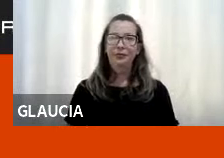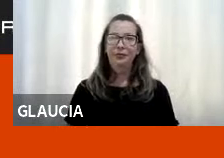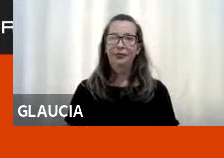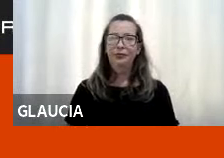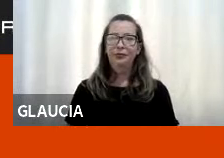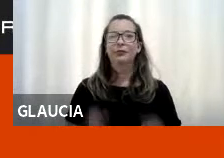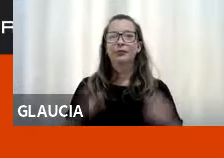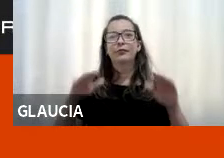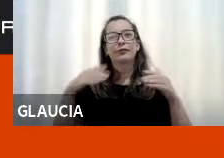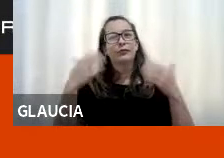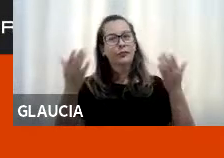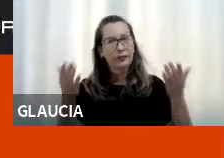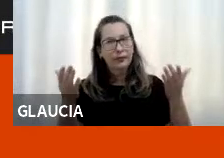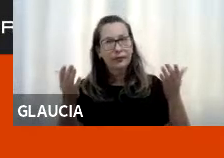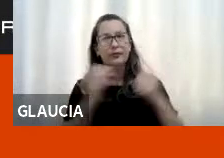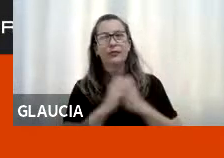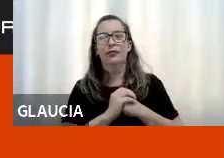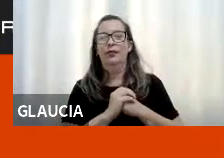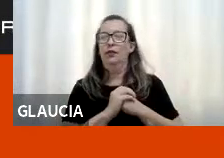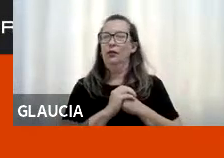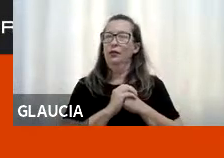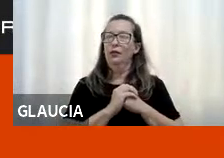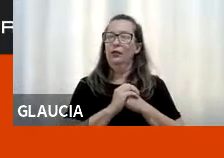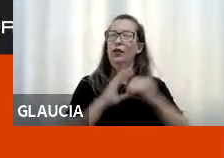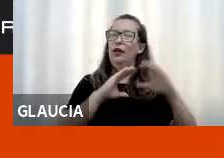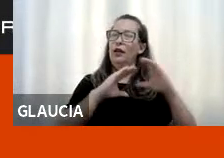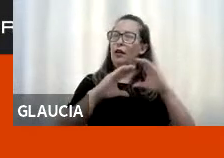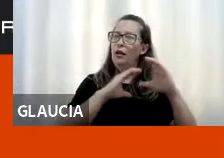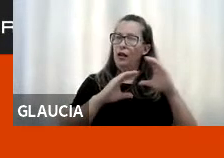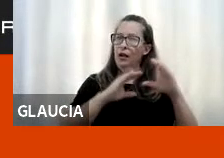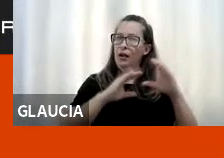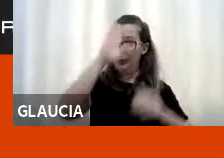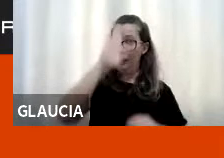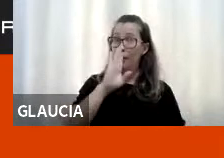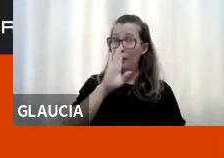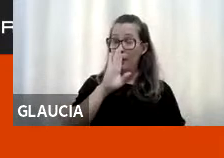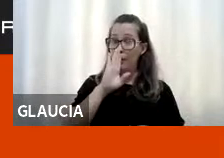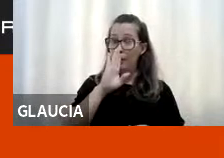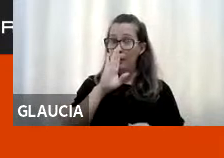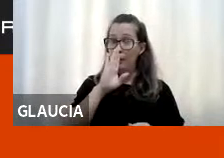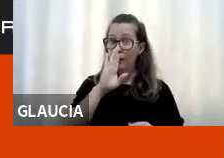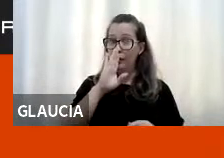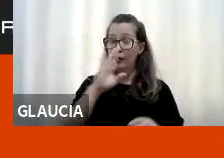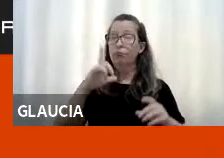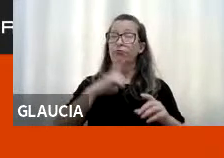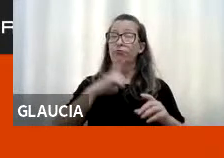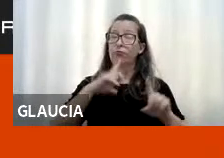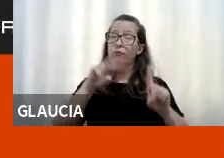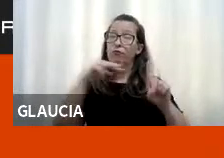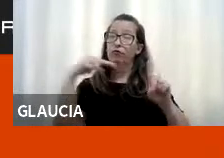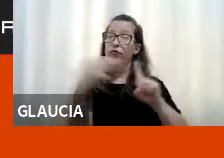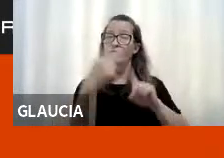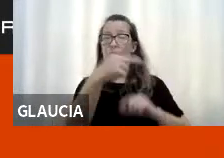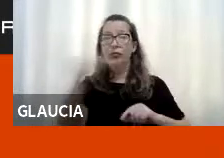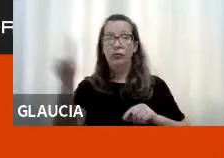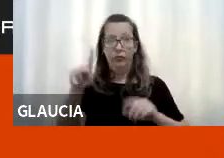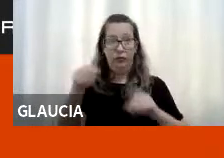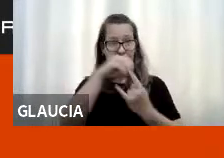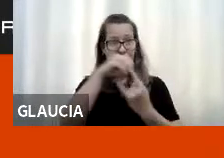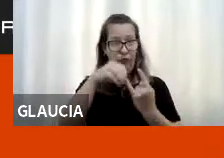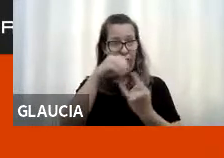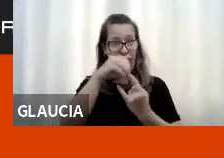Okay. Então, gente, a comunicação pública na visão da Fiocruz é um processo de